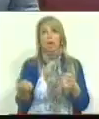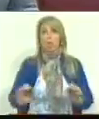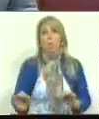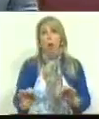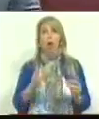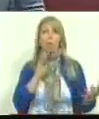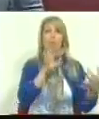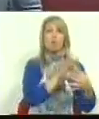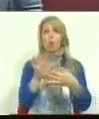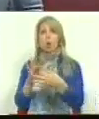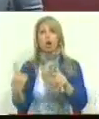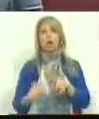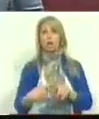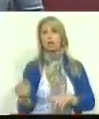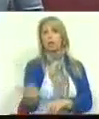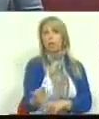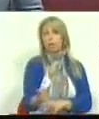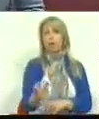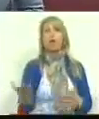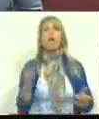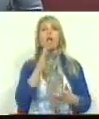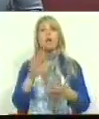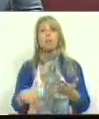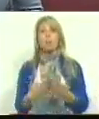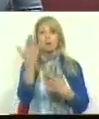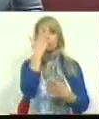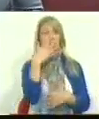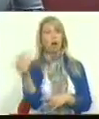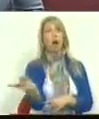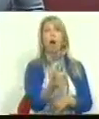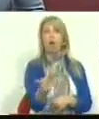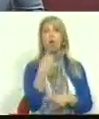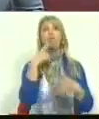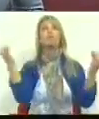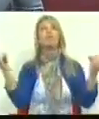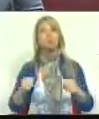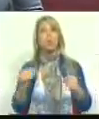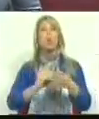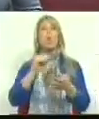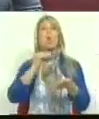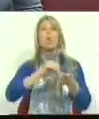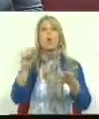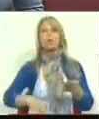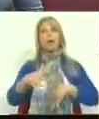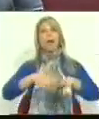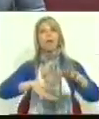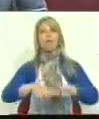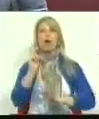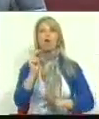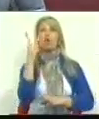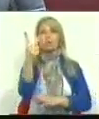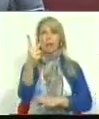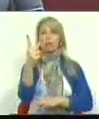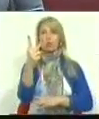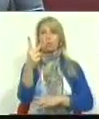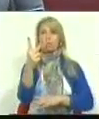e propõe-se que, se as partes nada disserem, os contratos se tenham por celebrados pelo prazo de 2 anos,